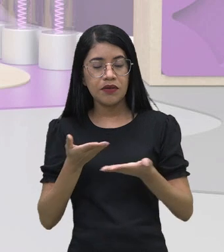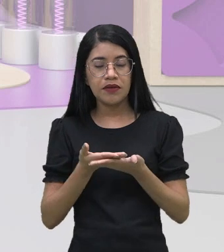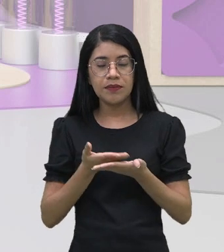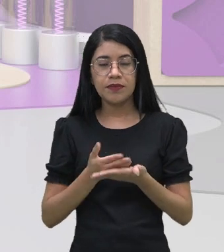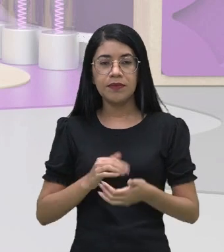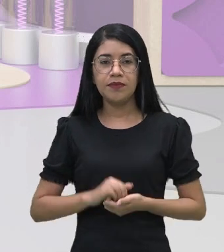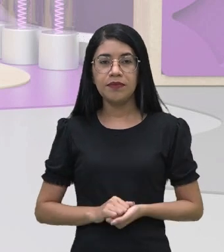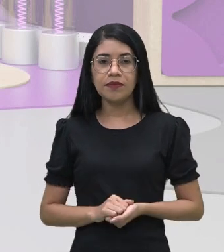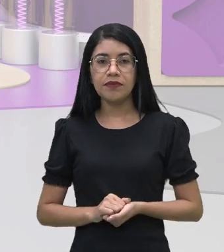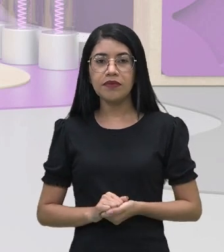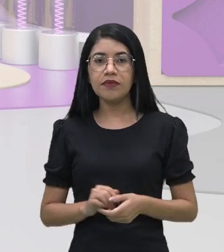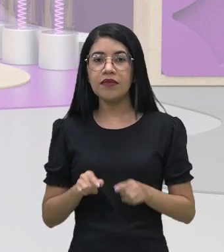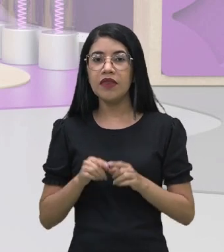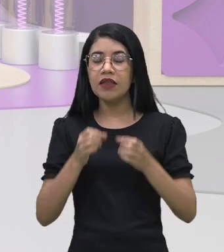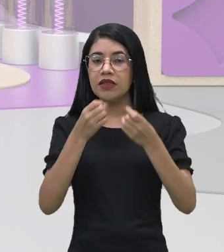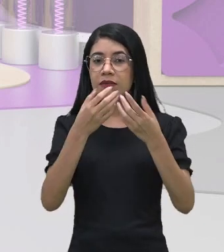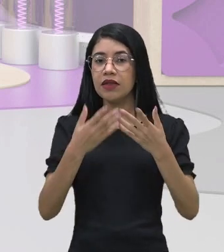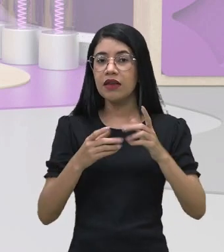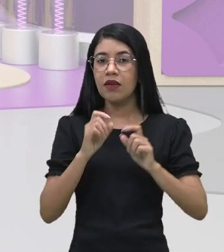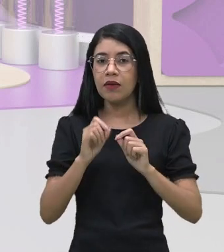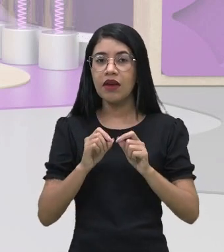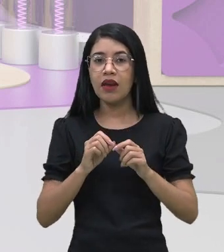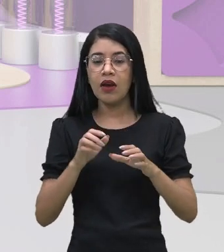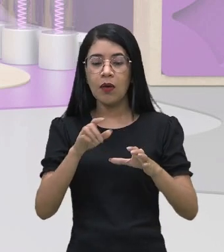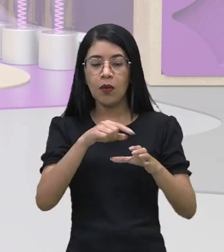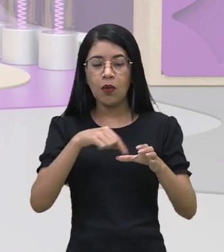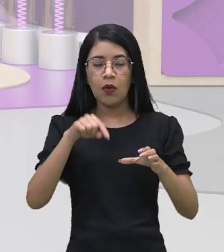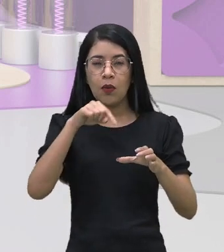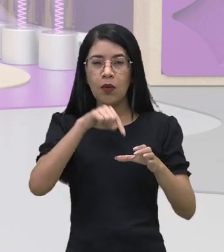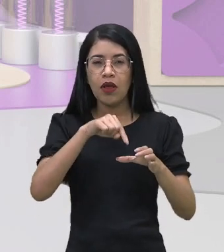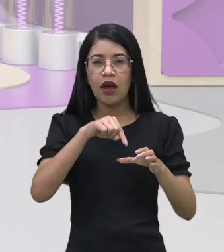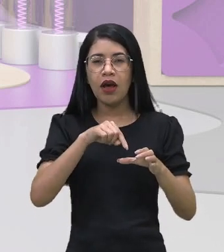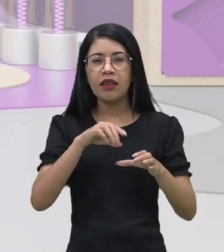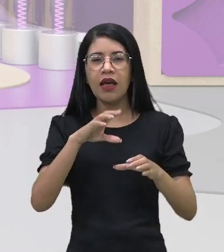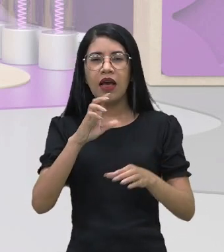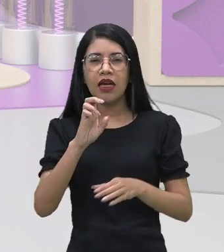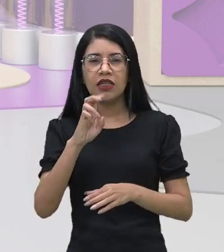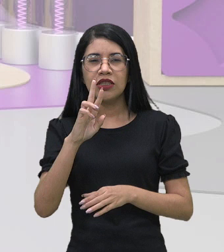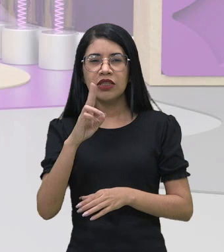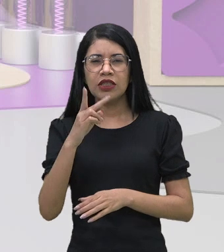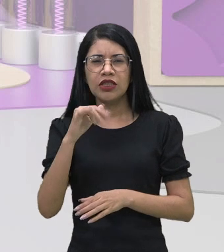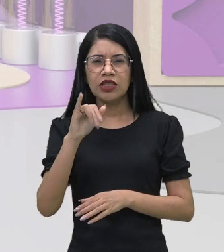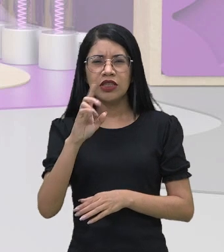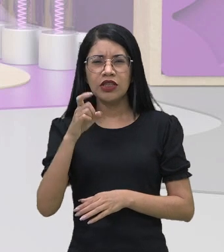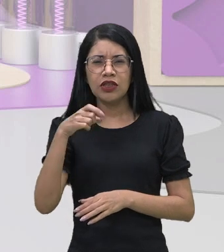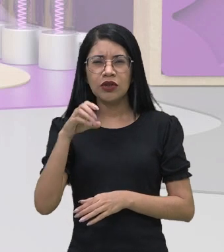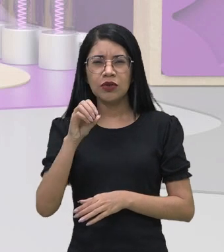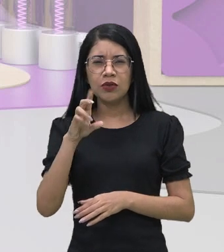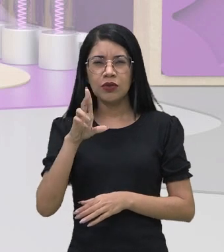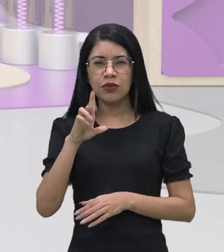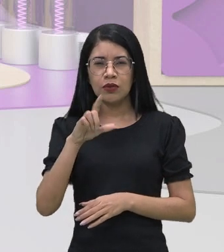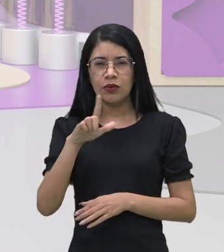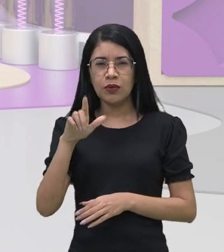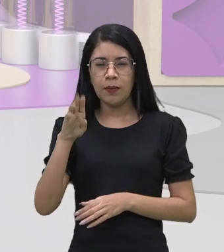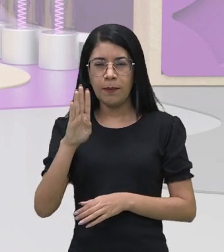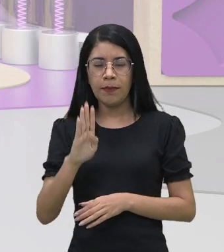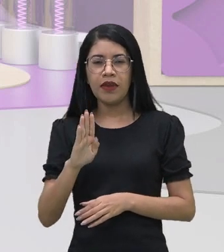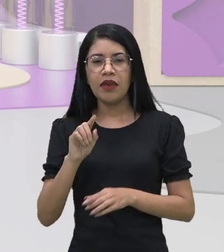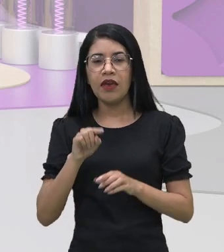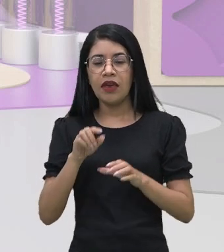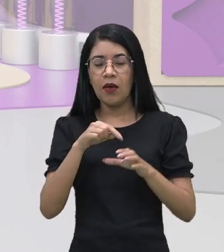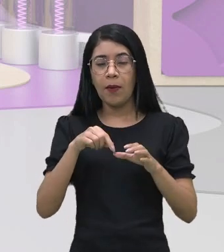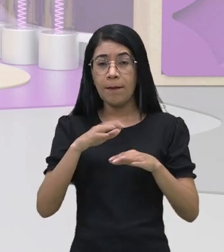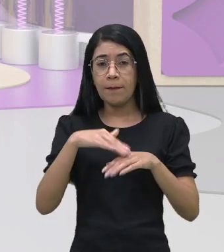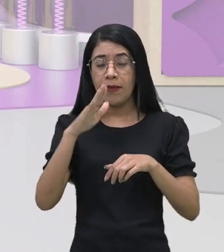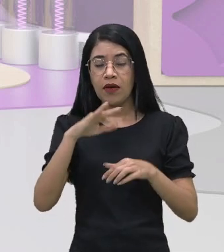nós vamos falar aqui, ó, da cratera de Chicxulub, né? A maior cratera conhecida na Terra é essa cratera aí de